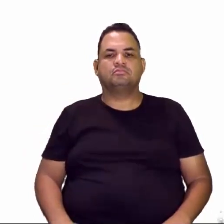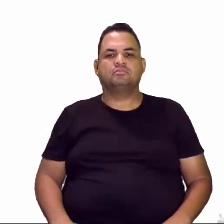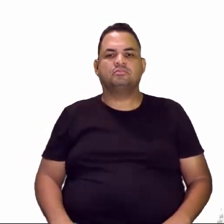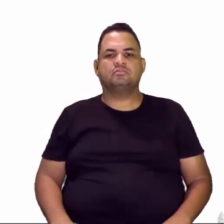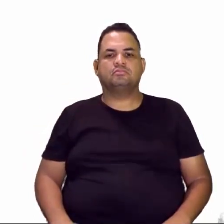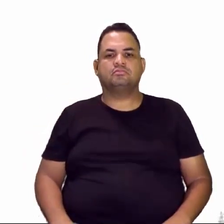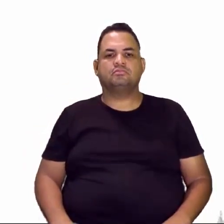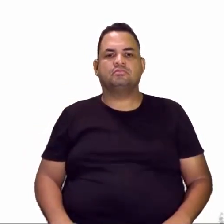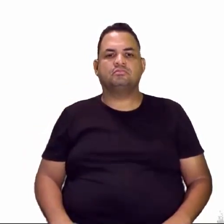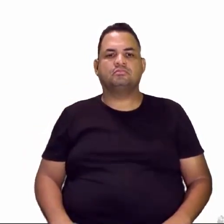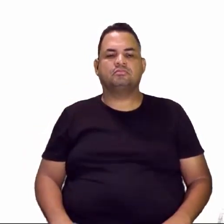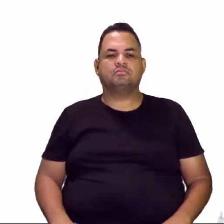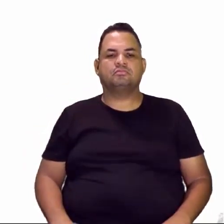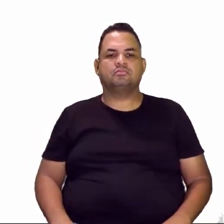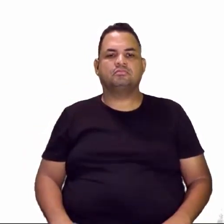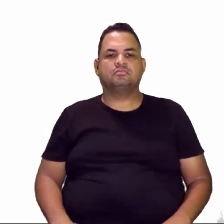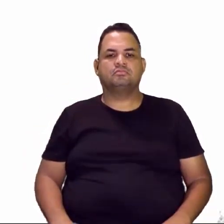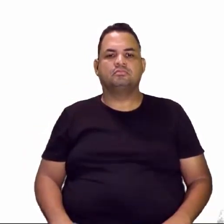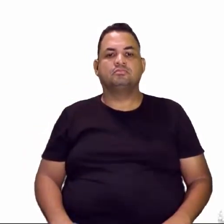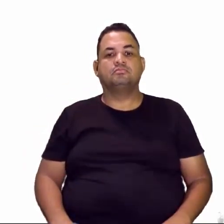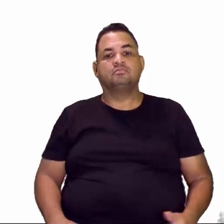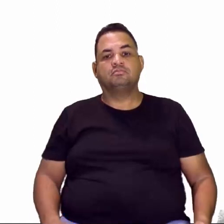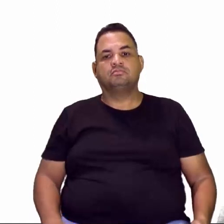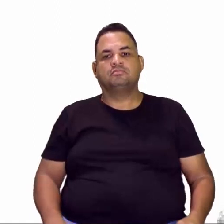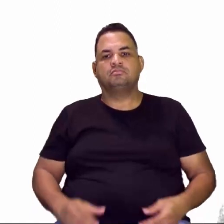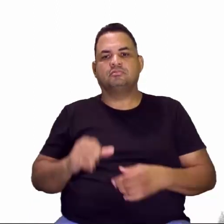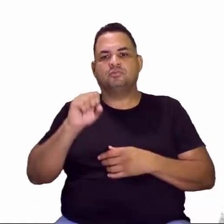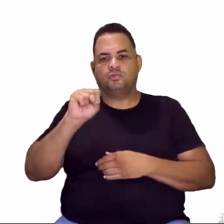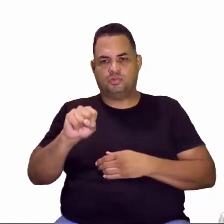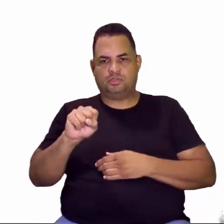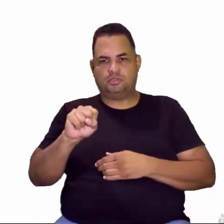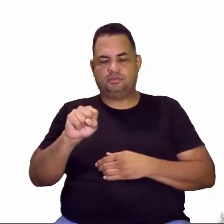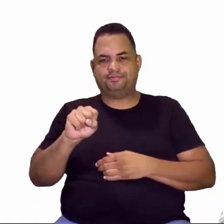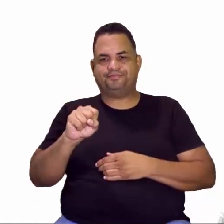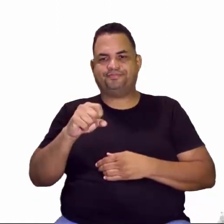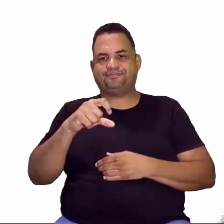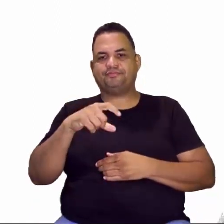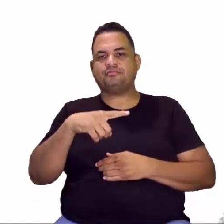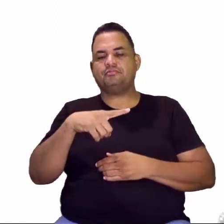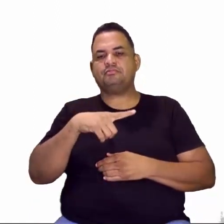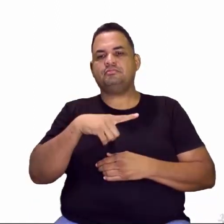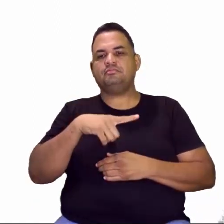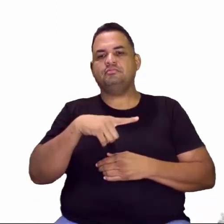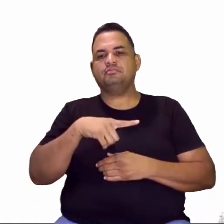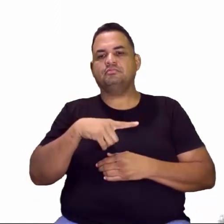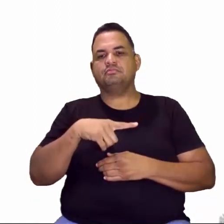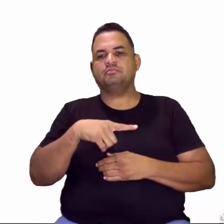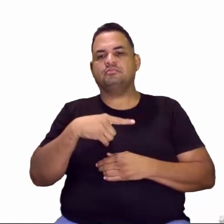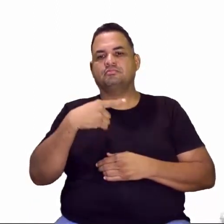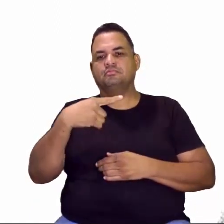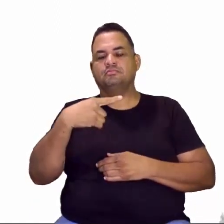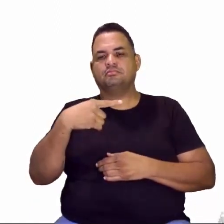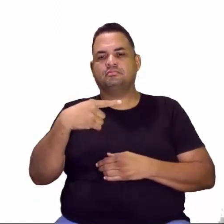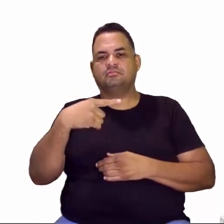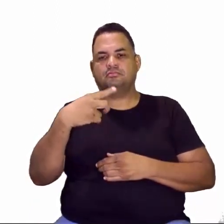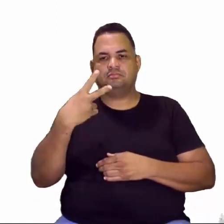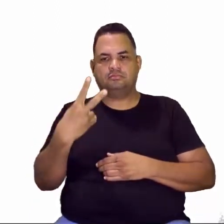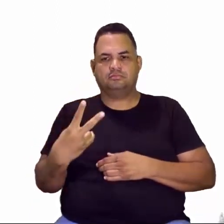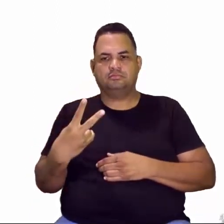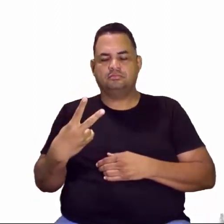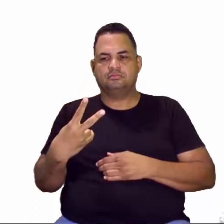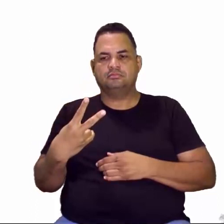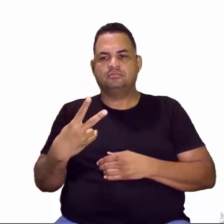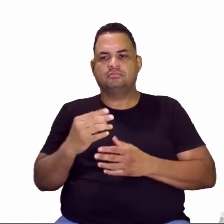ao metal. Visto que o enxofre, o sulfeto, ele tem carga igual a